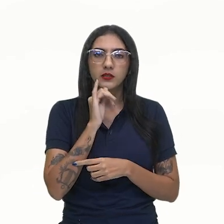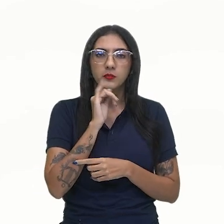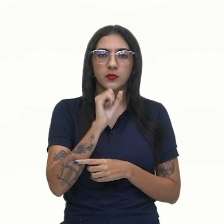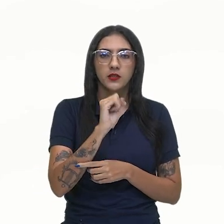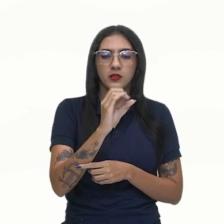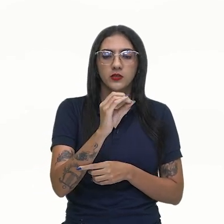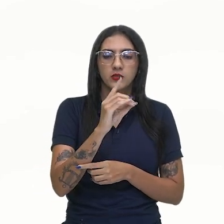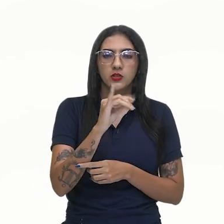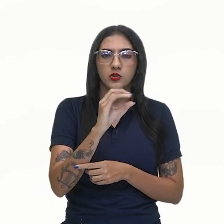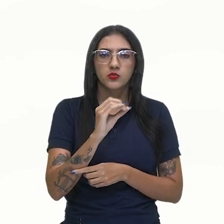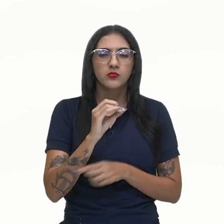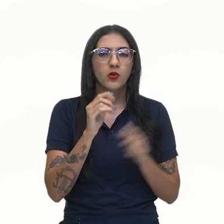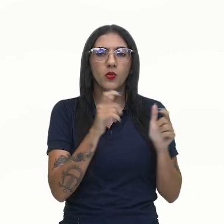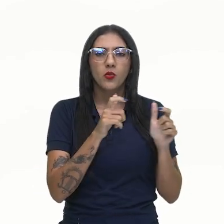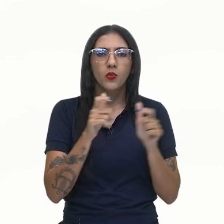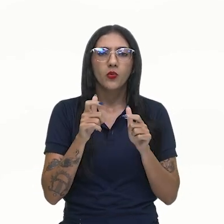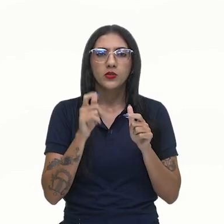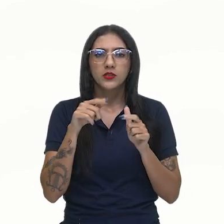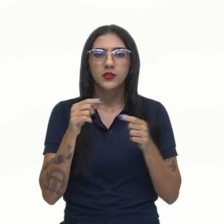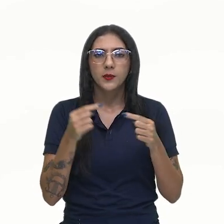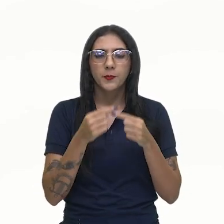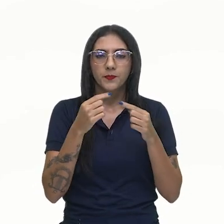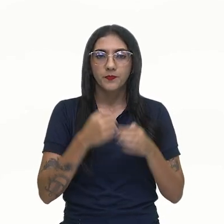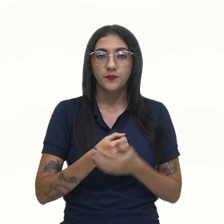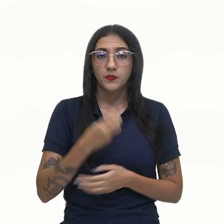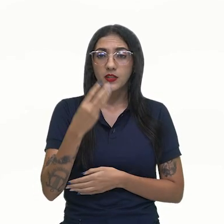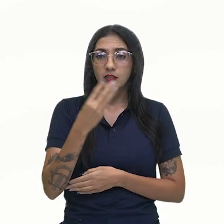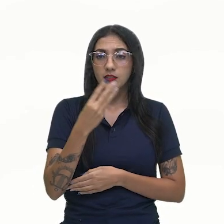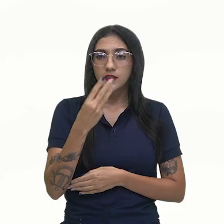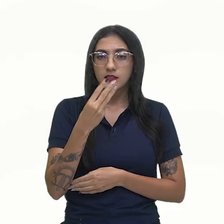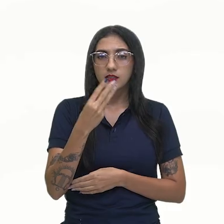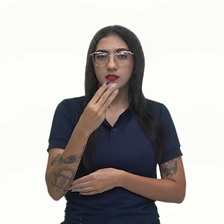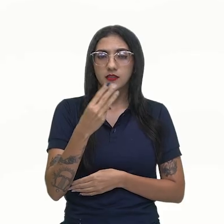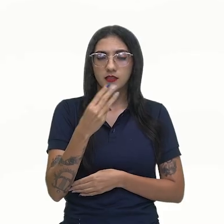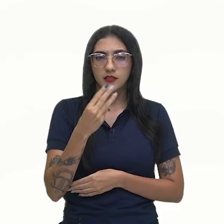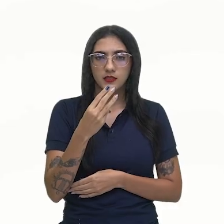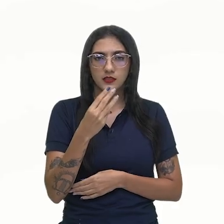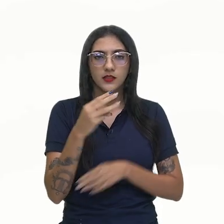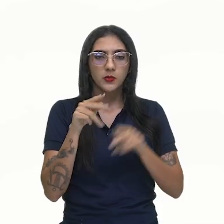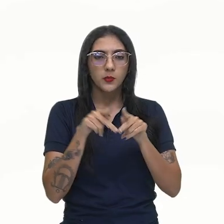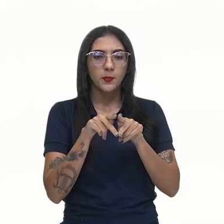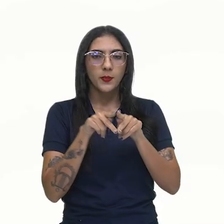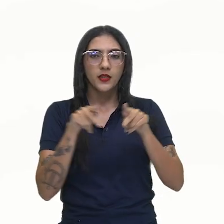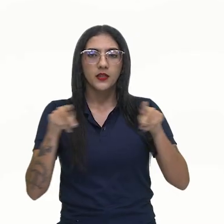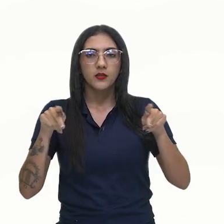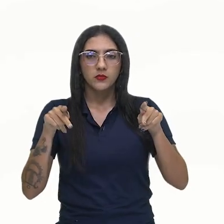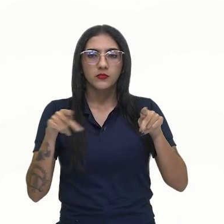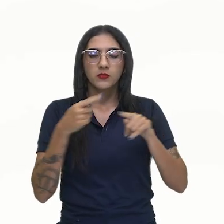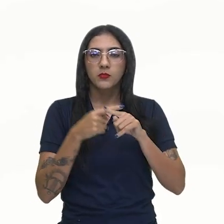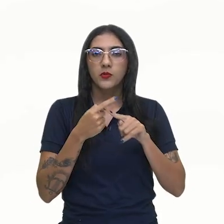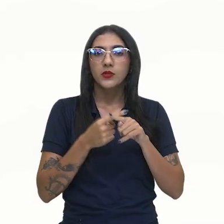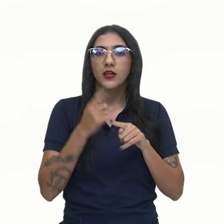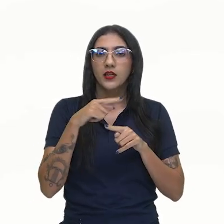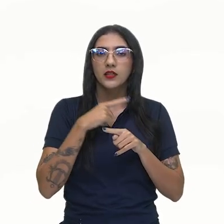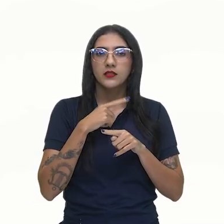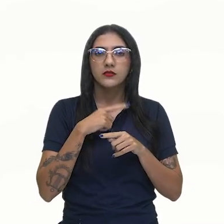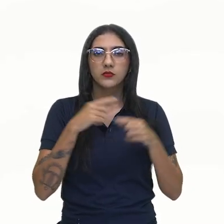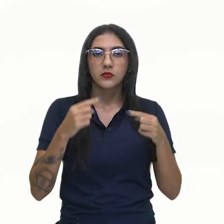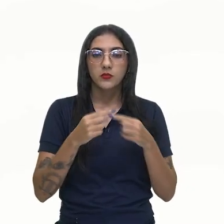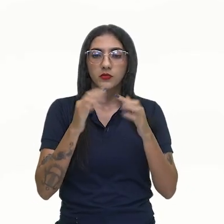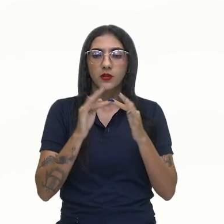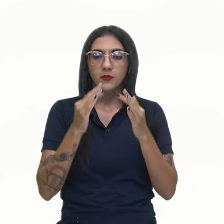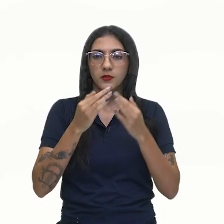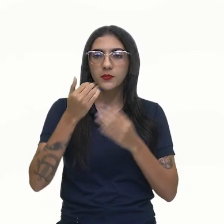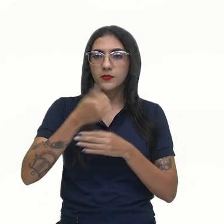está localizado onde? Ele está no terceiro período, porque tem 3 períodos. E ele pertence à família 1, porque só